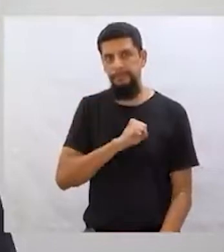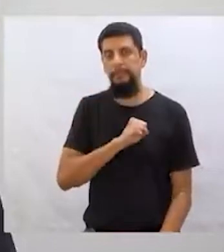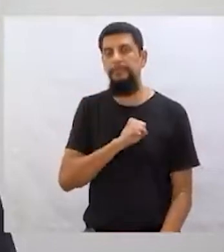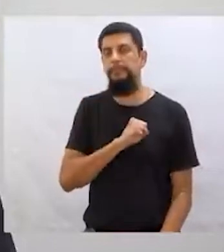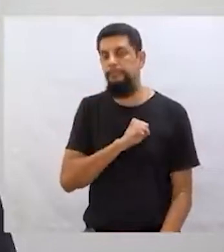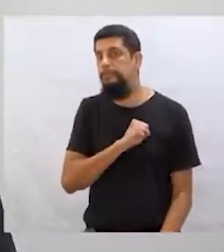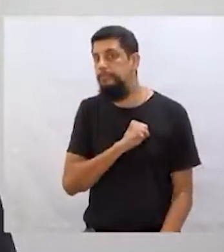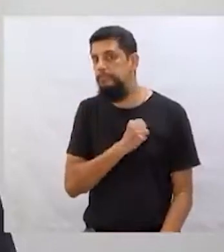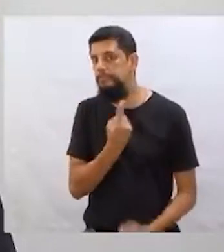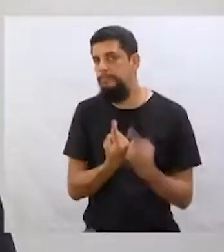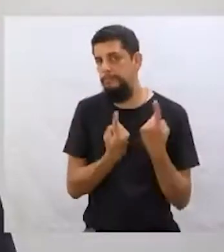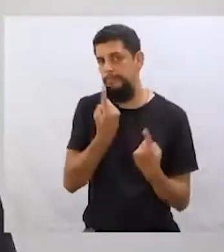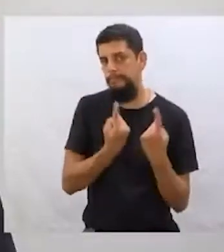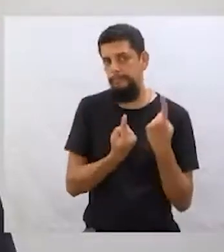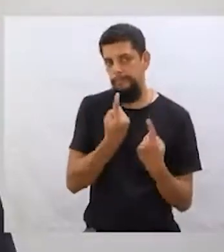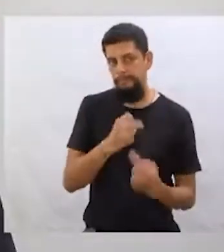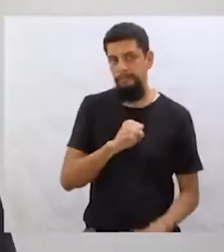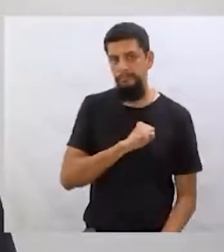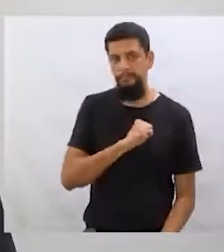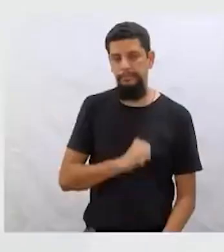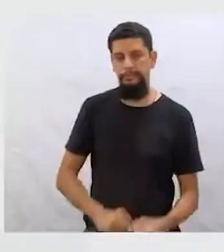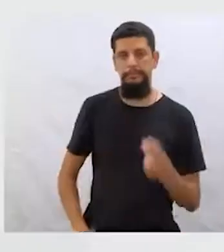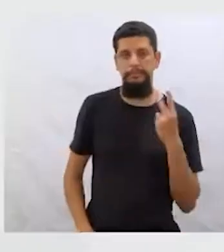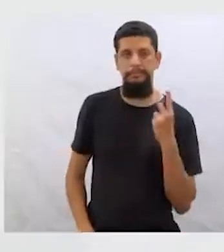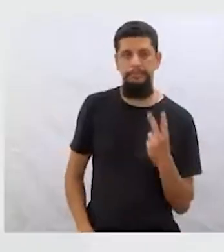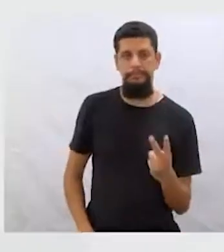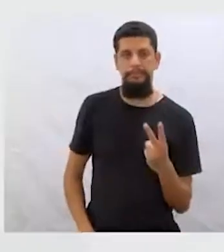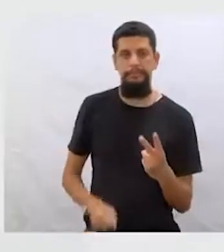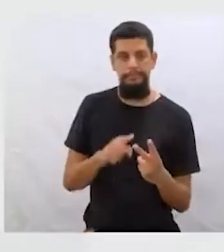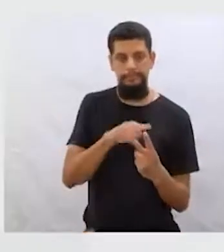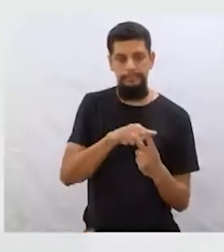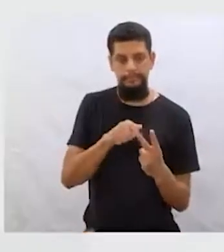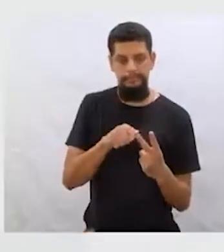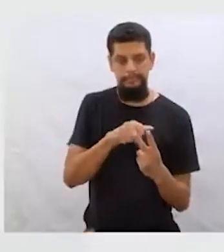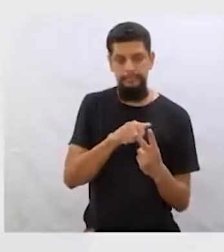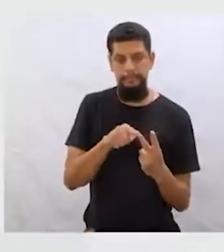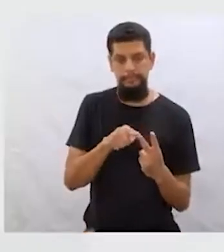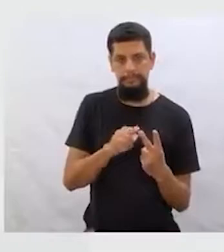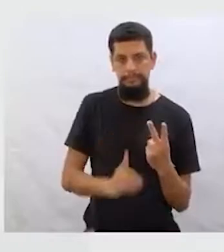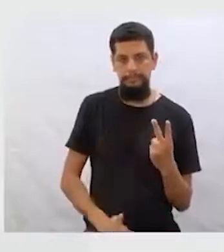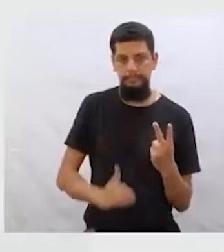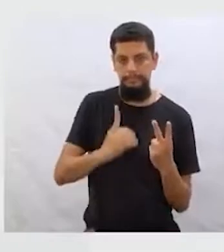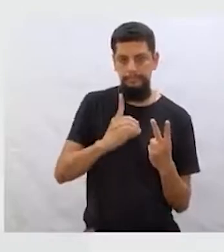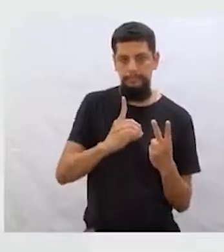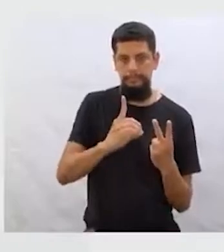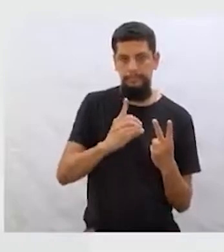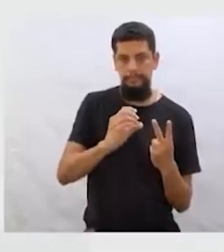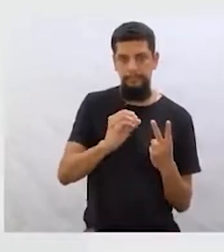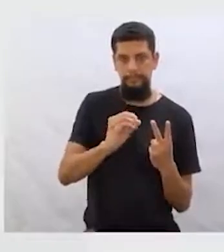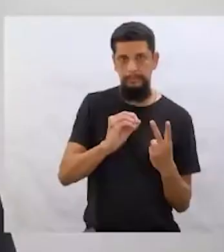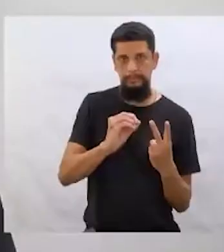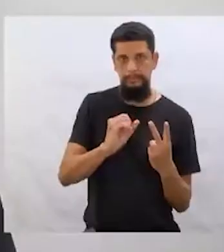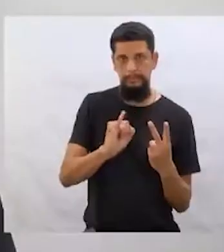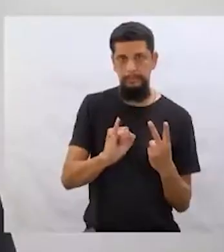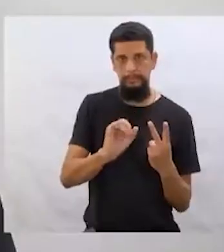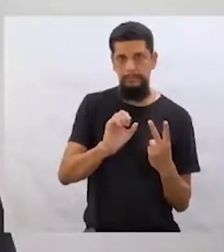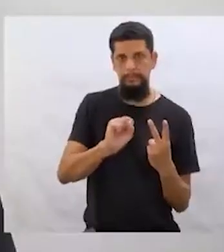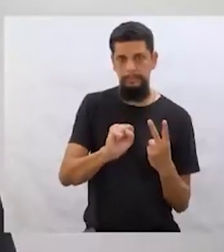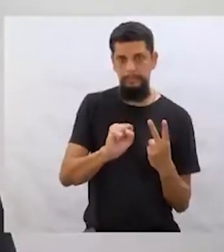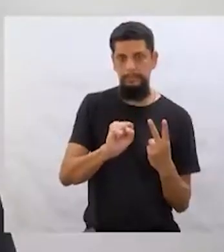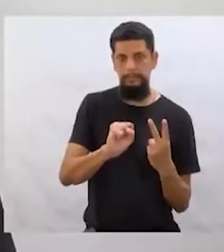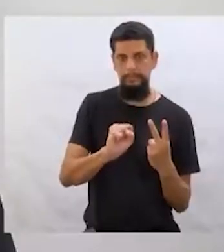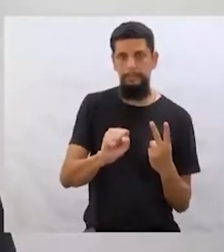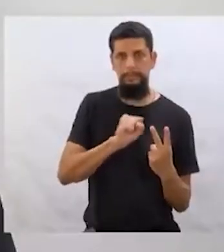número. Qual é o próximo? Número 2. 2. Então aqui, isso, professora, fazendo